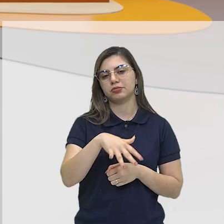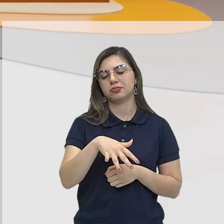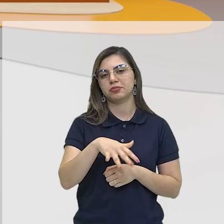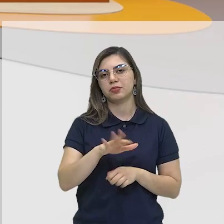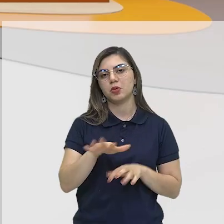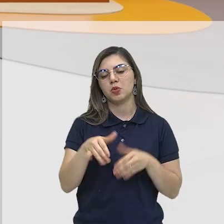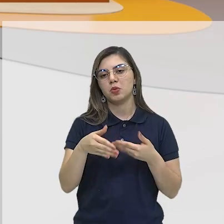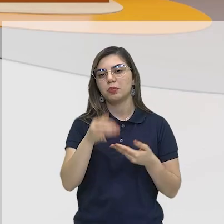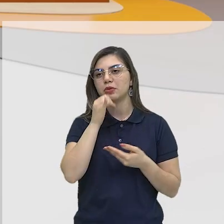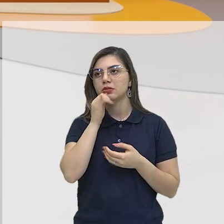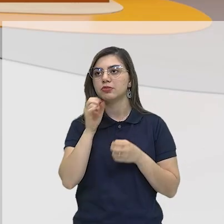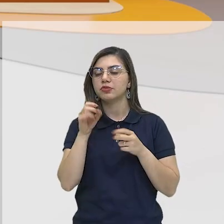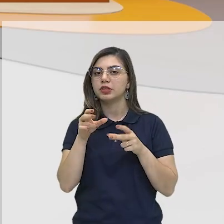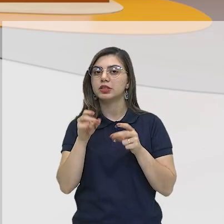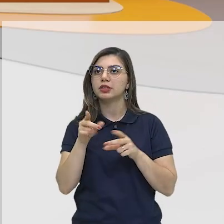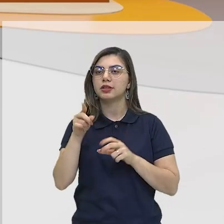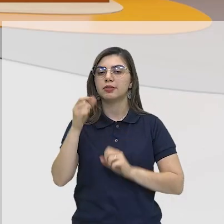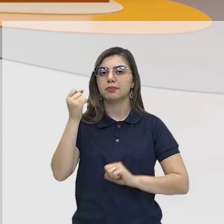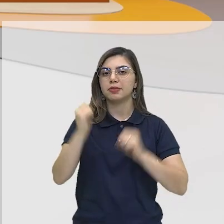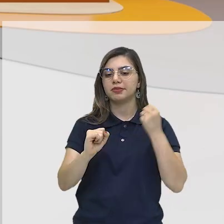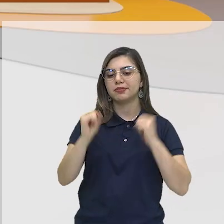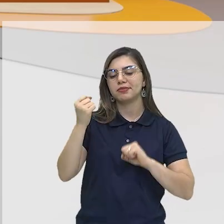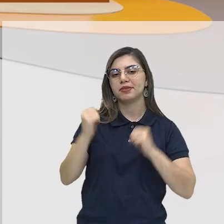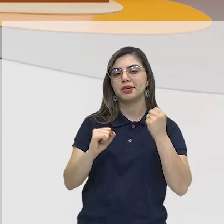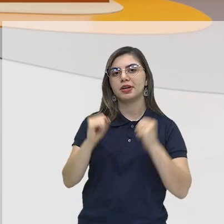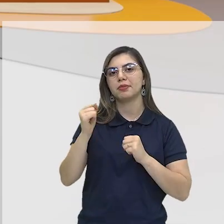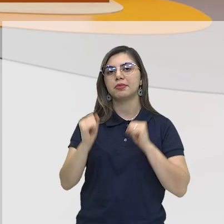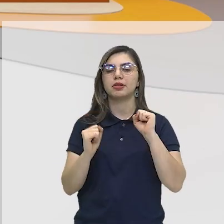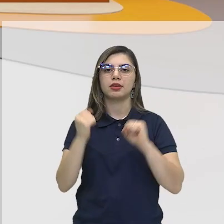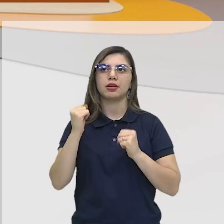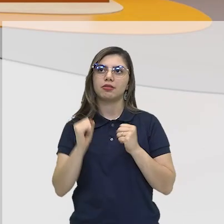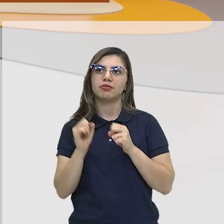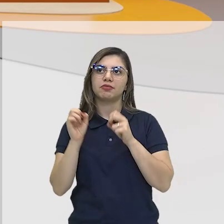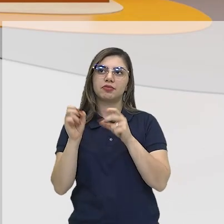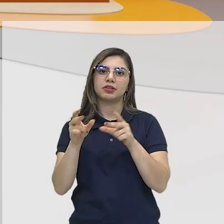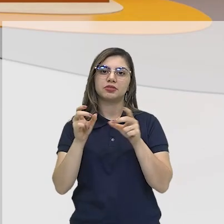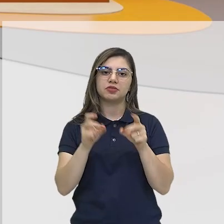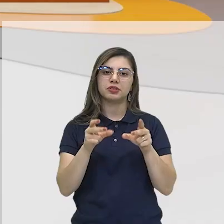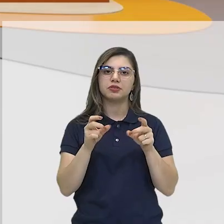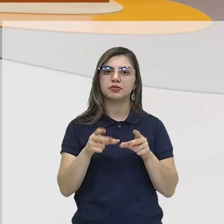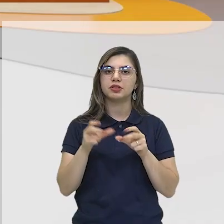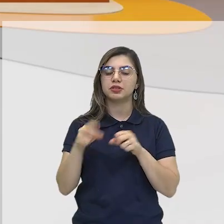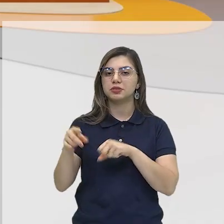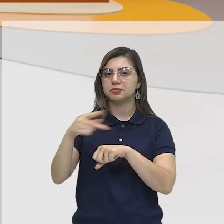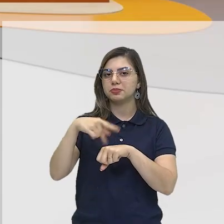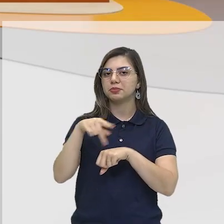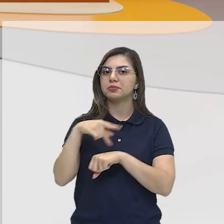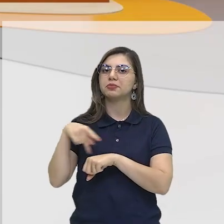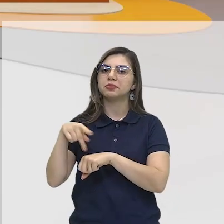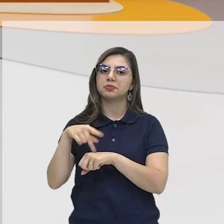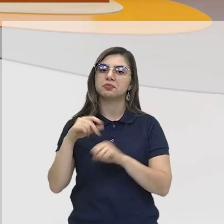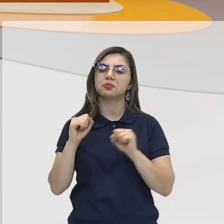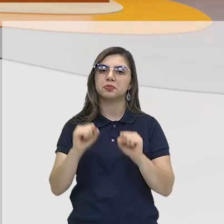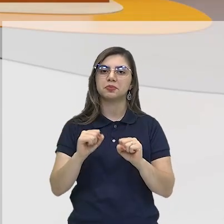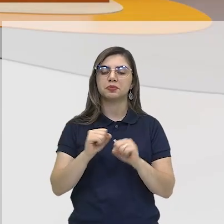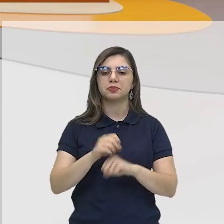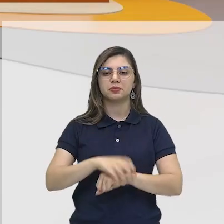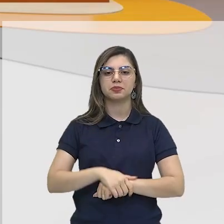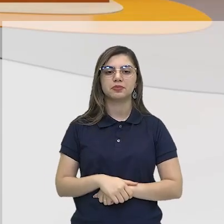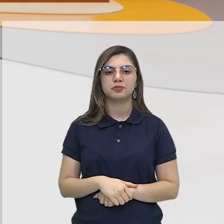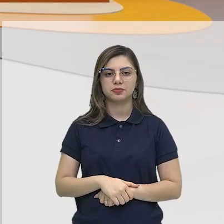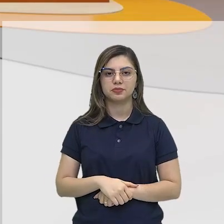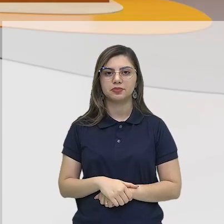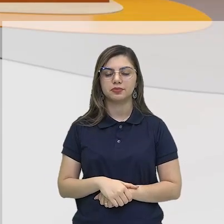desse alimento, para a venda, né, internacional, ou seja, o comércio externo. Nós vamos